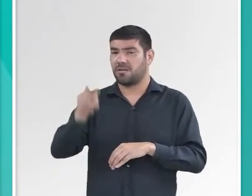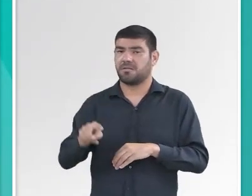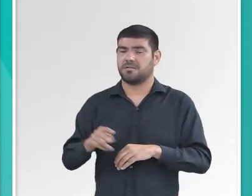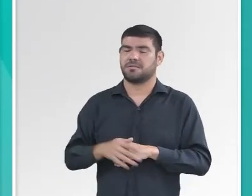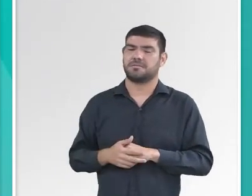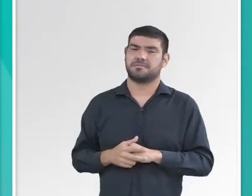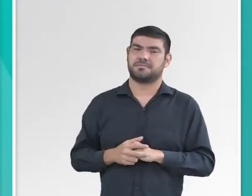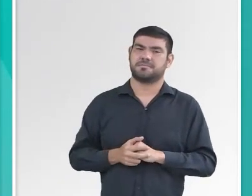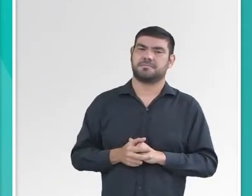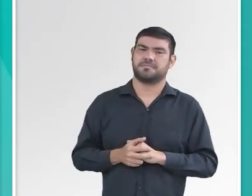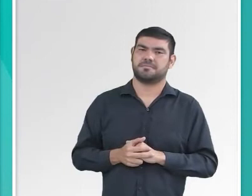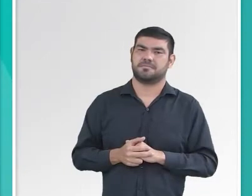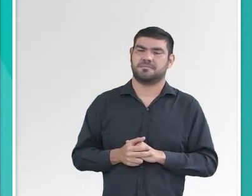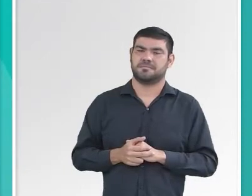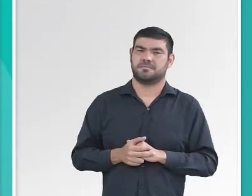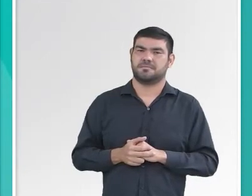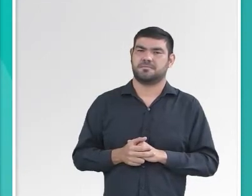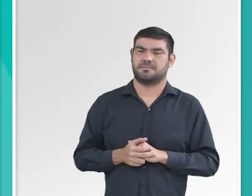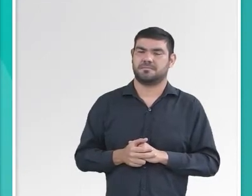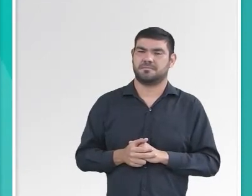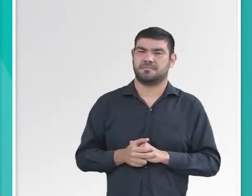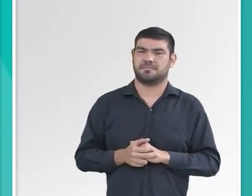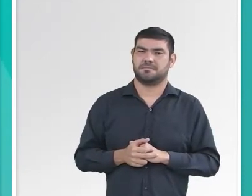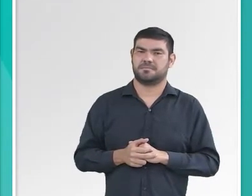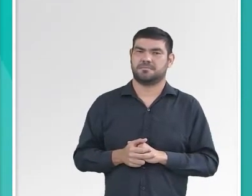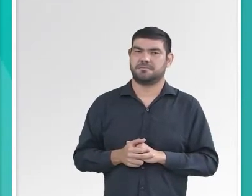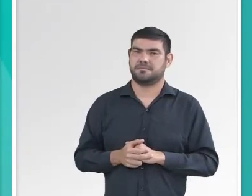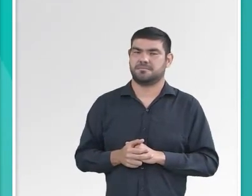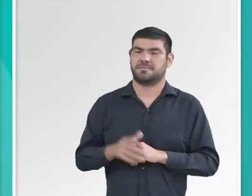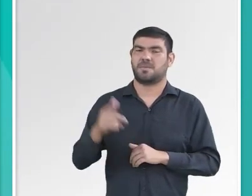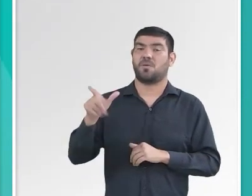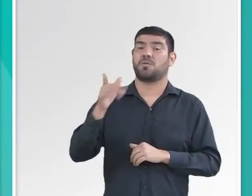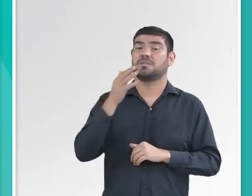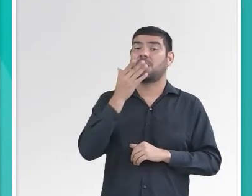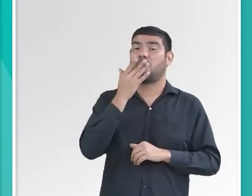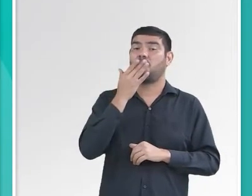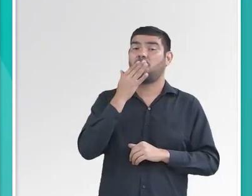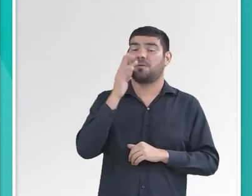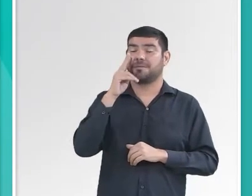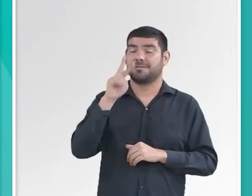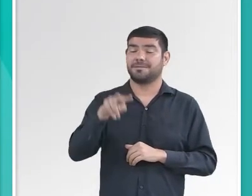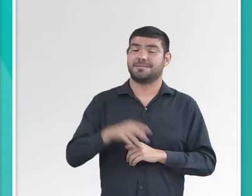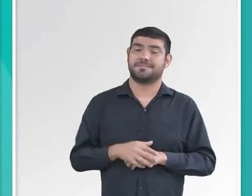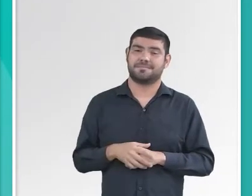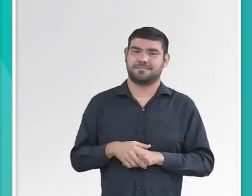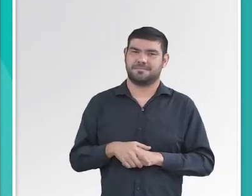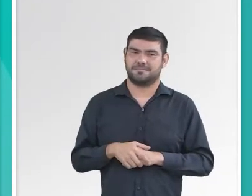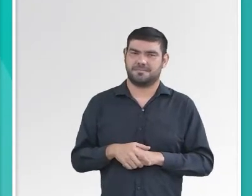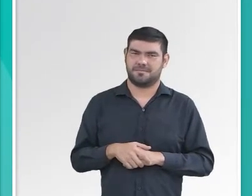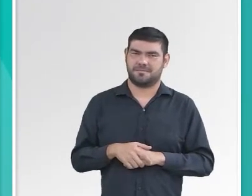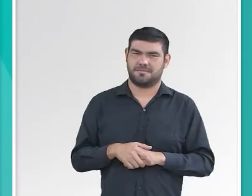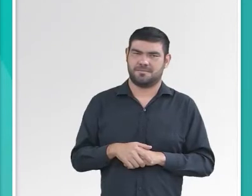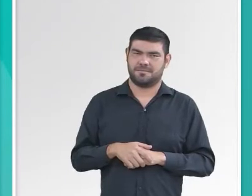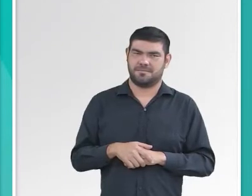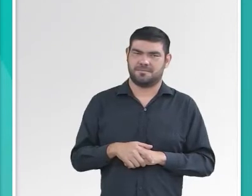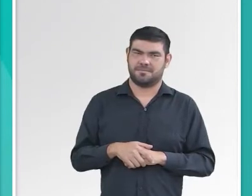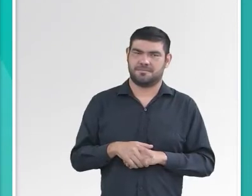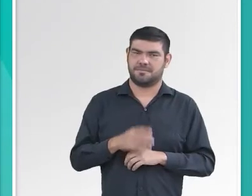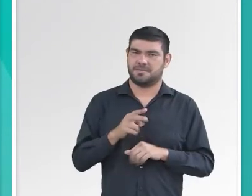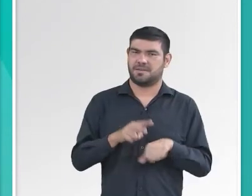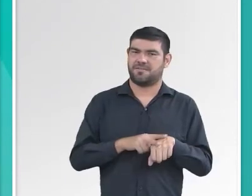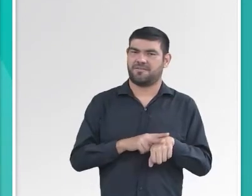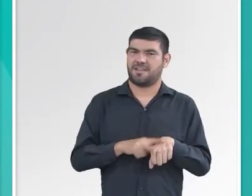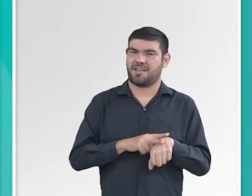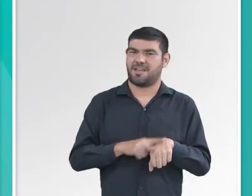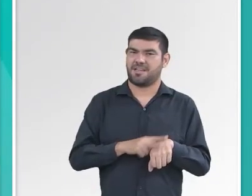a crítica, né? Vamos destacar em uma outra cor para ficar bem destaque para a gente. Vamos colocar aqui um